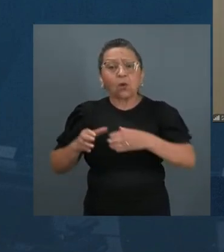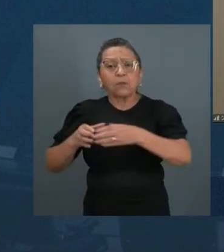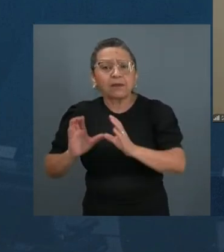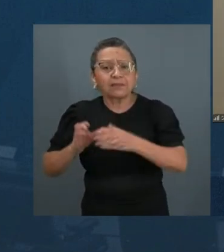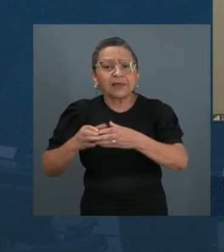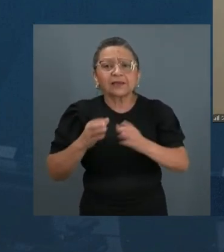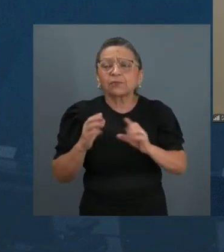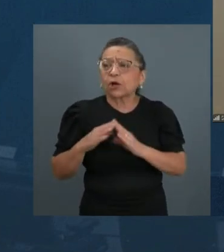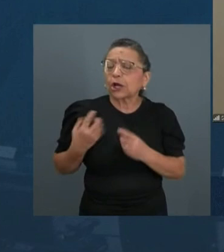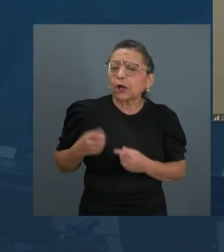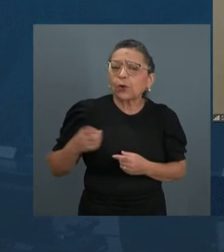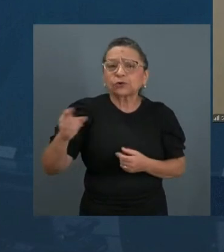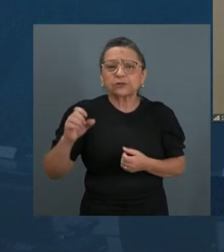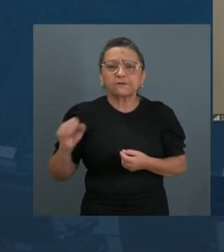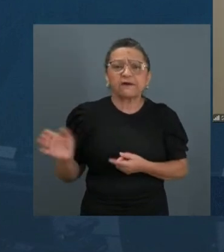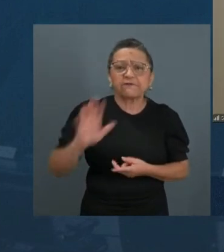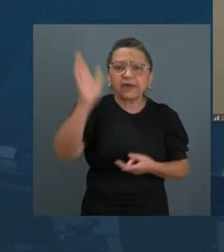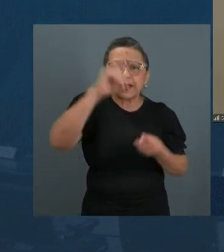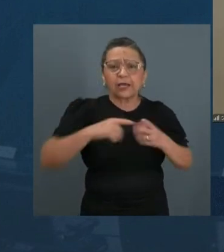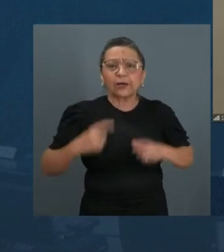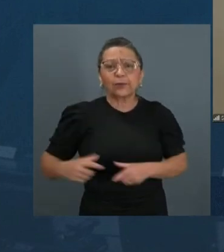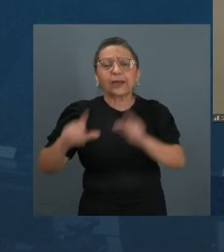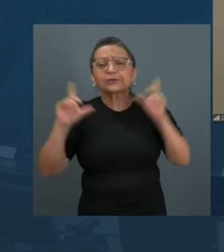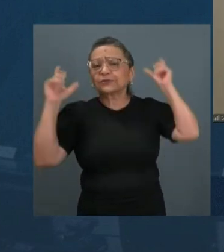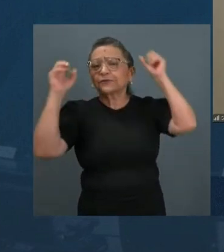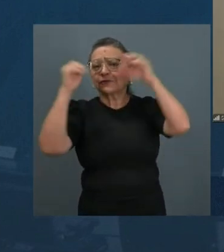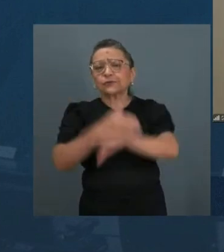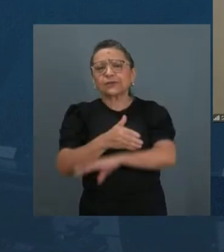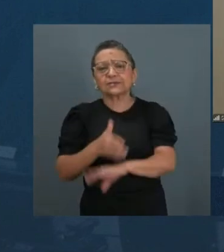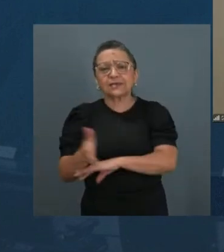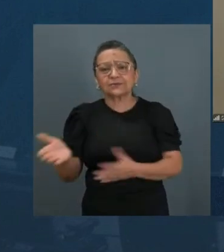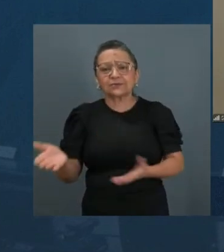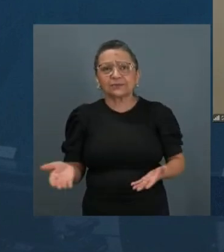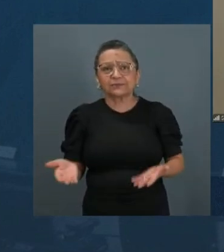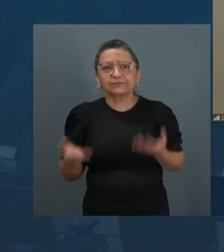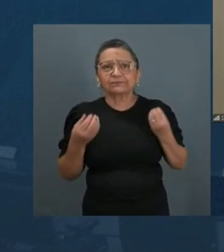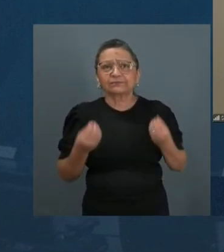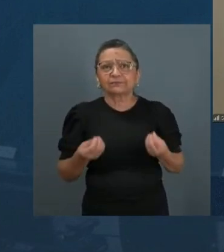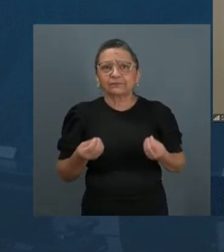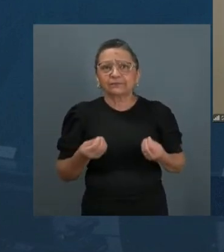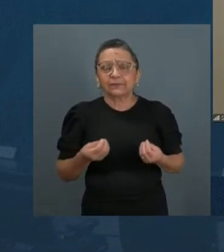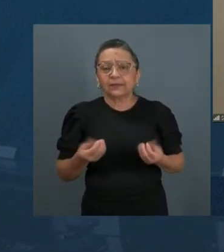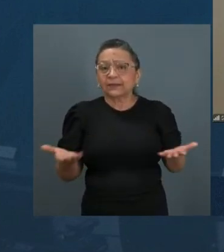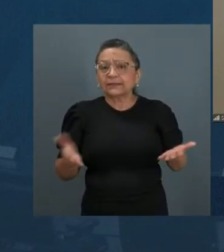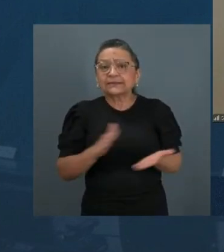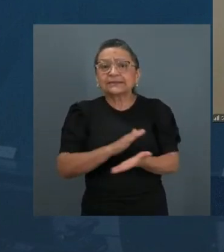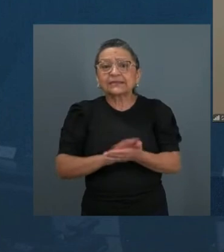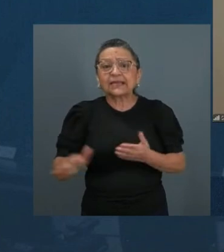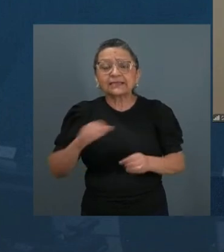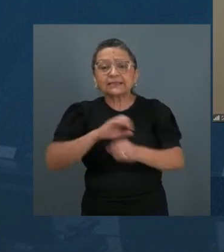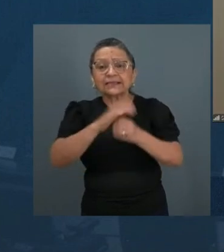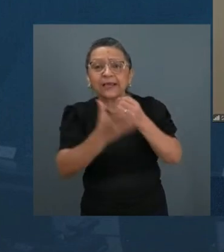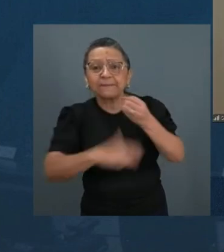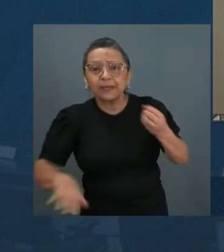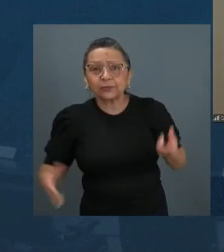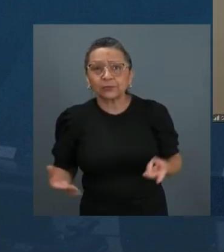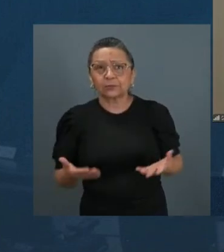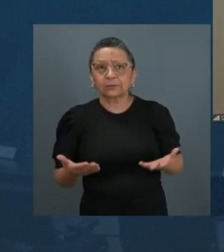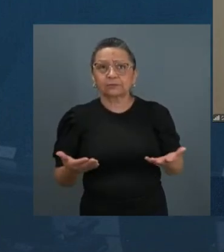ribeirinhas, em favelas, em locais de difícil acesso e sem saneamento básico.